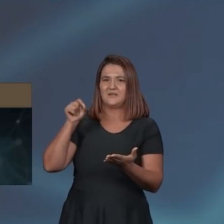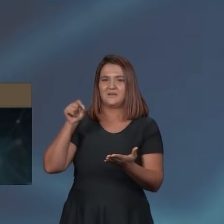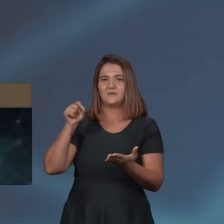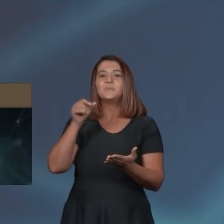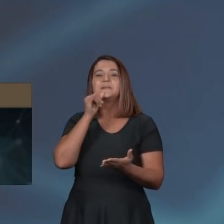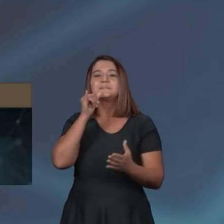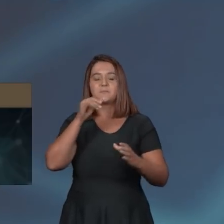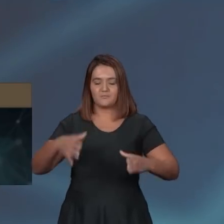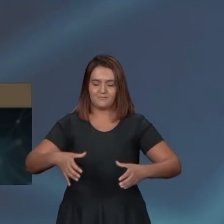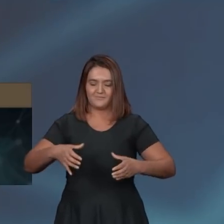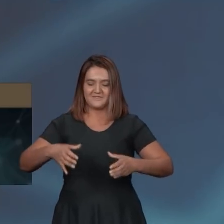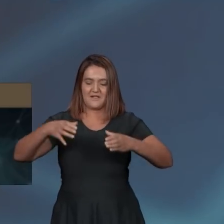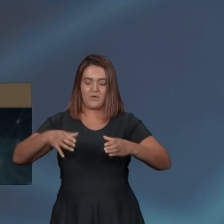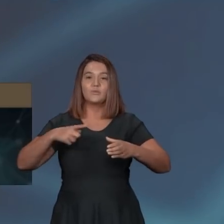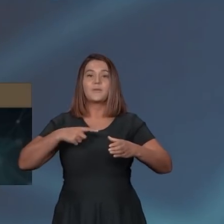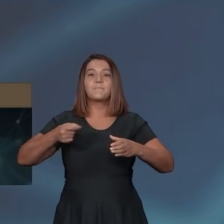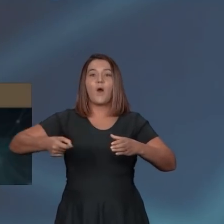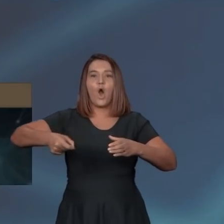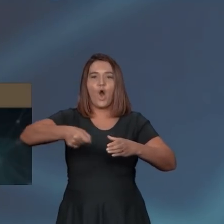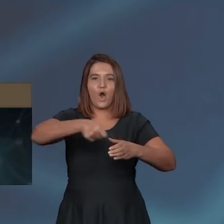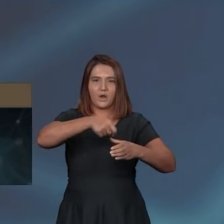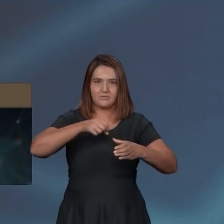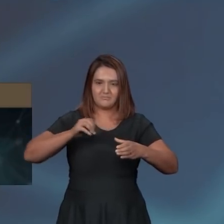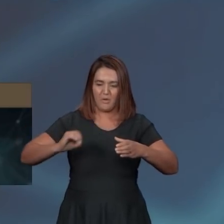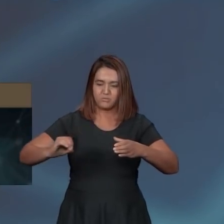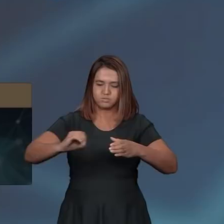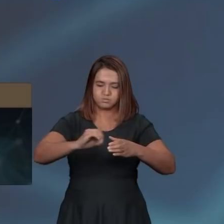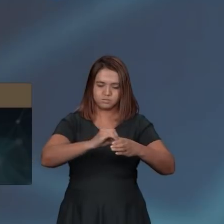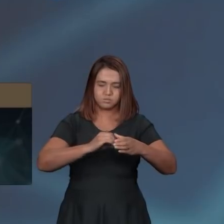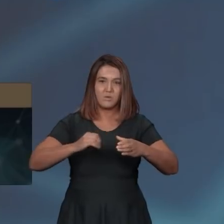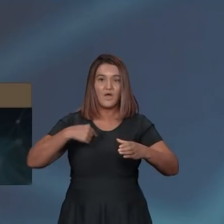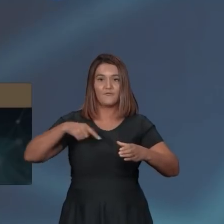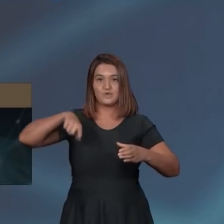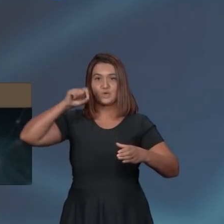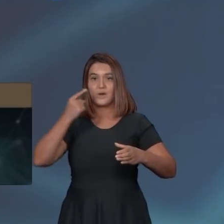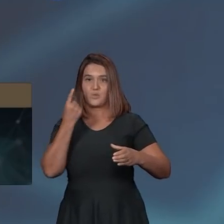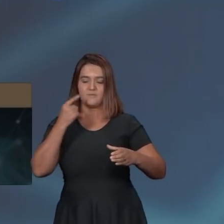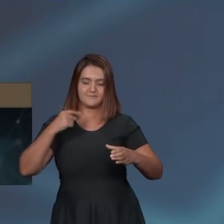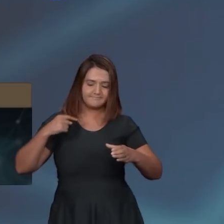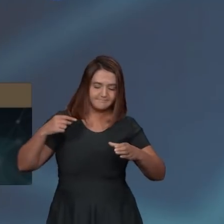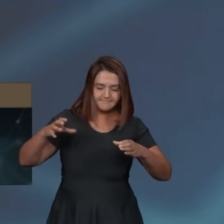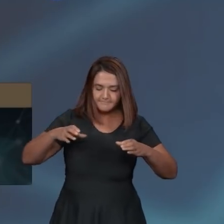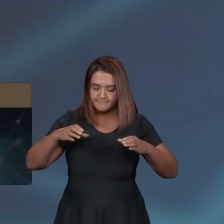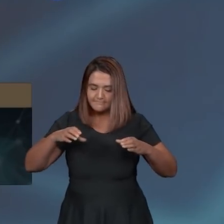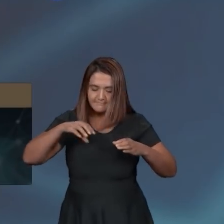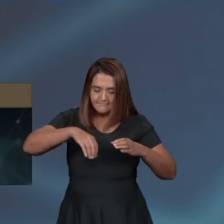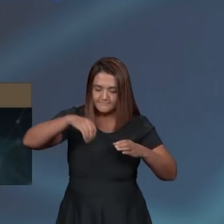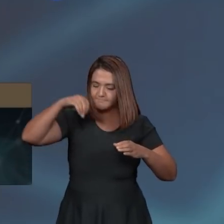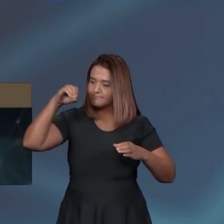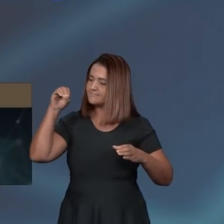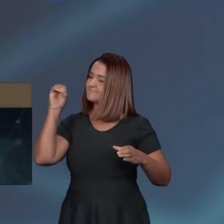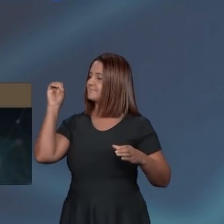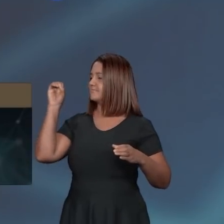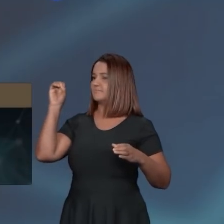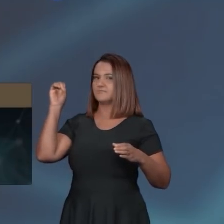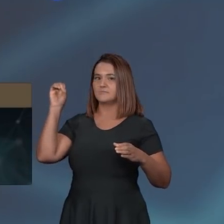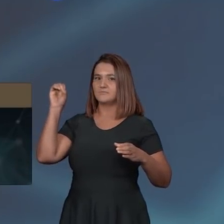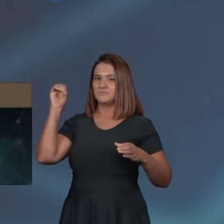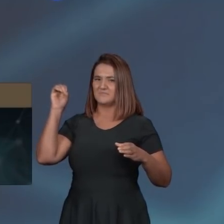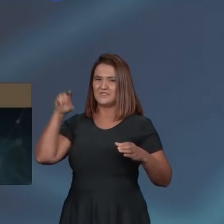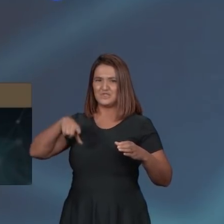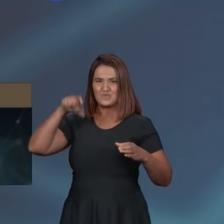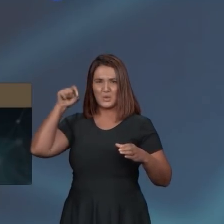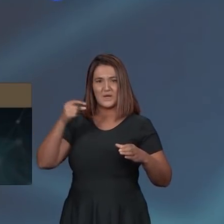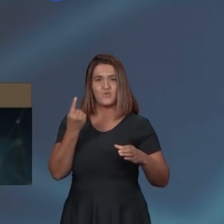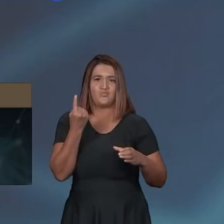saco cheio de bolinhas e você vai escolher, você não pode escolher todas. Se você usa a palavra escolher, deduz uma eleição. Algumas